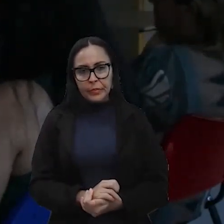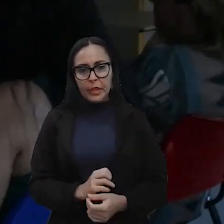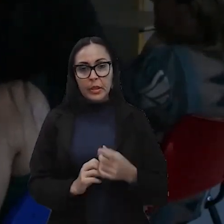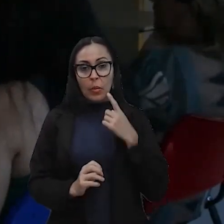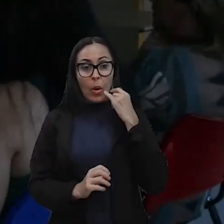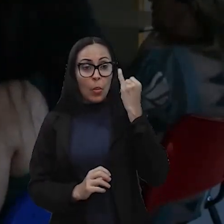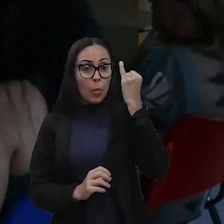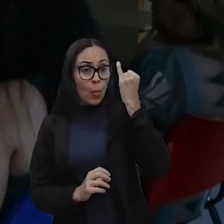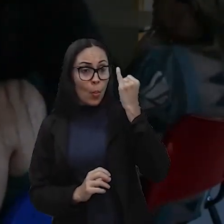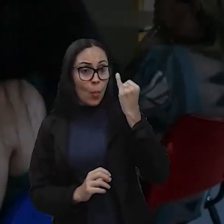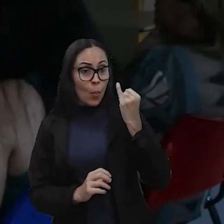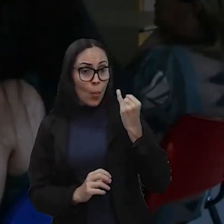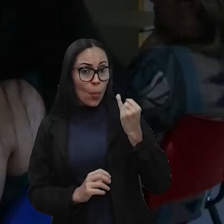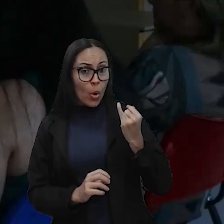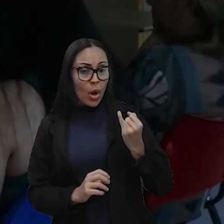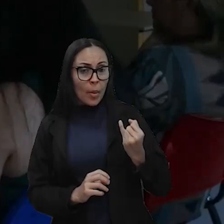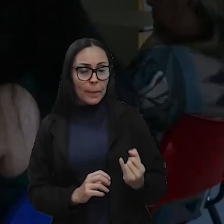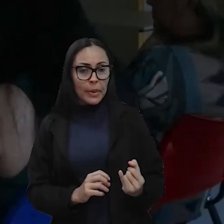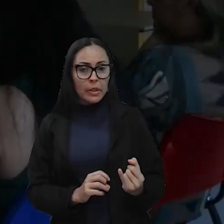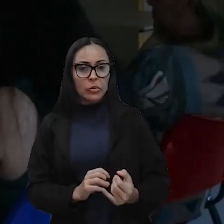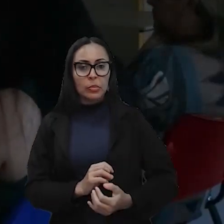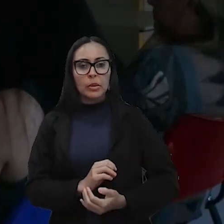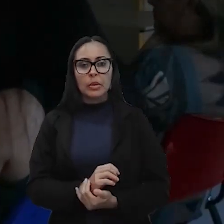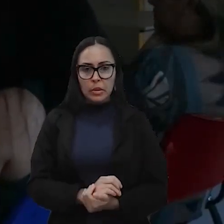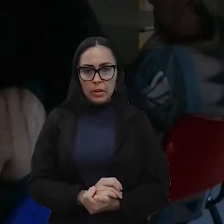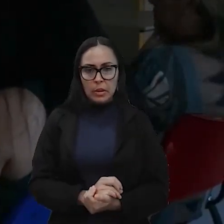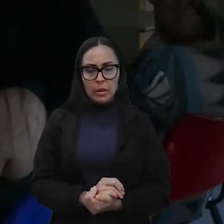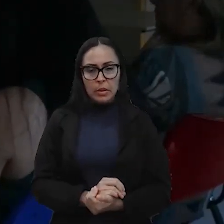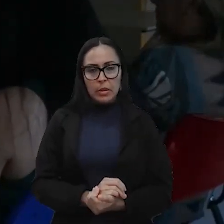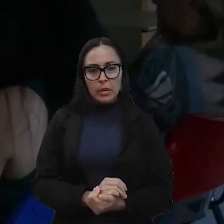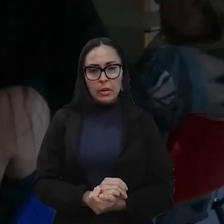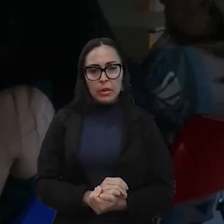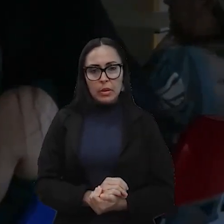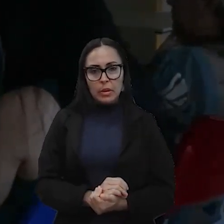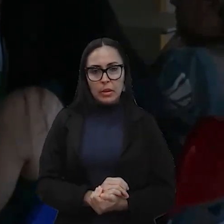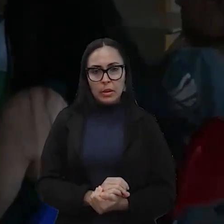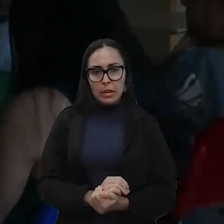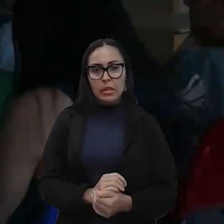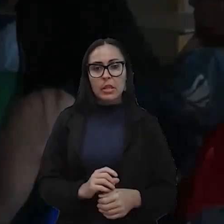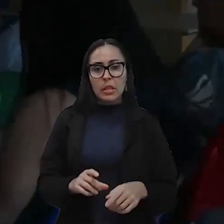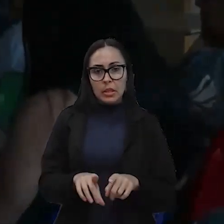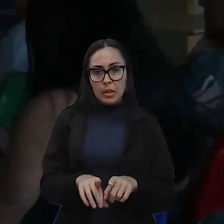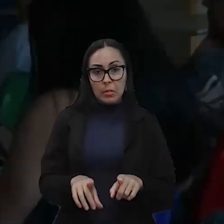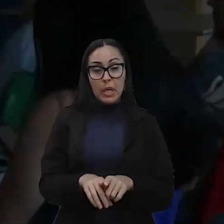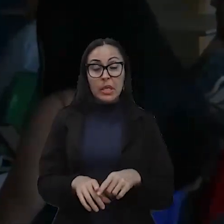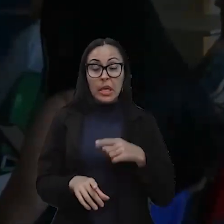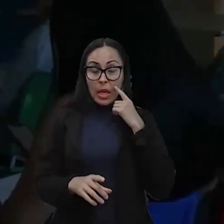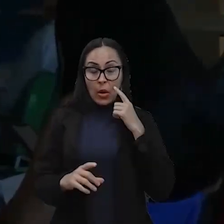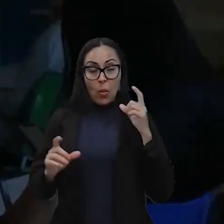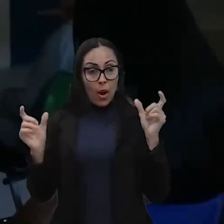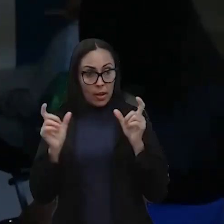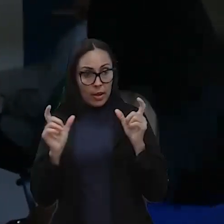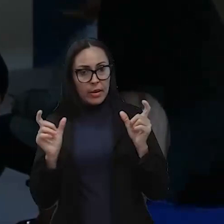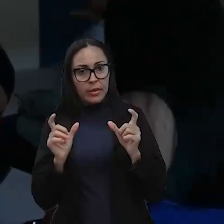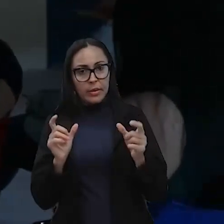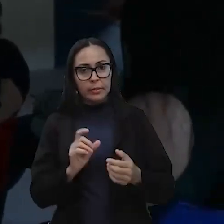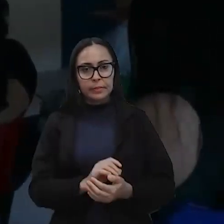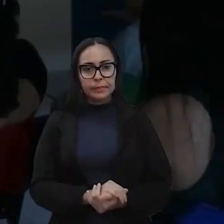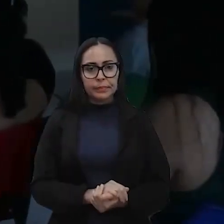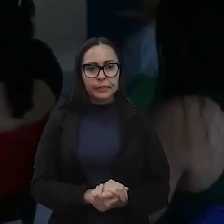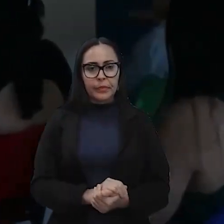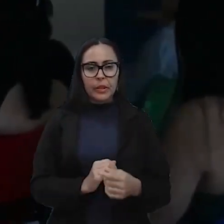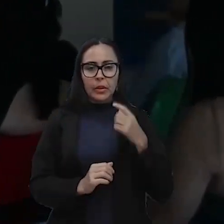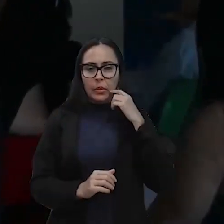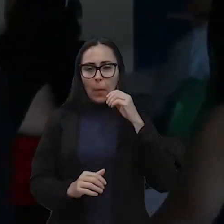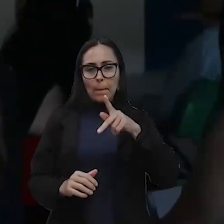de peso e agora estou falando de perda súbita de peso. Nessa idade também é um sinal de alerta para a gente. E dormência nos pés, quer dizer que os